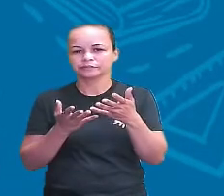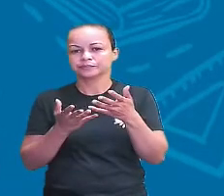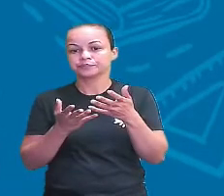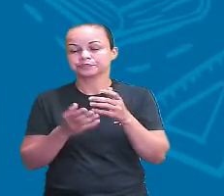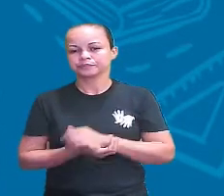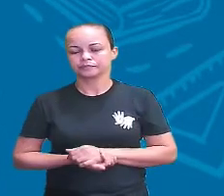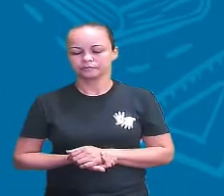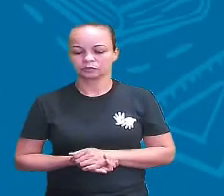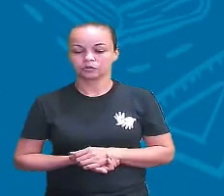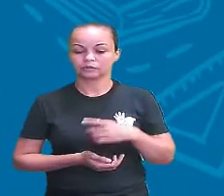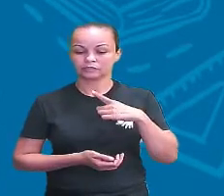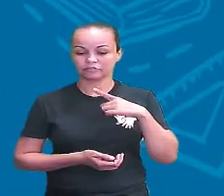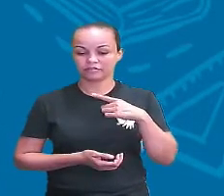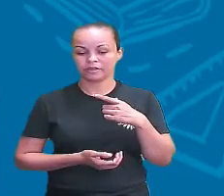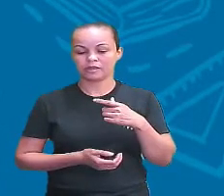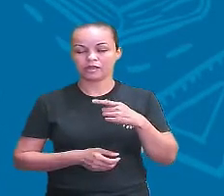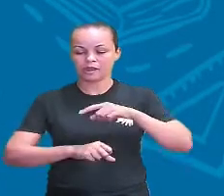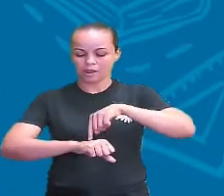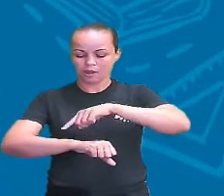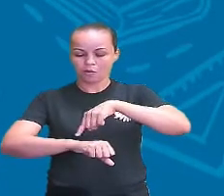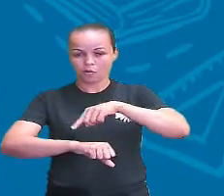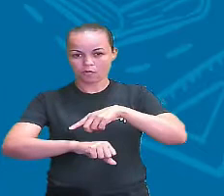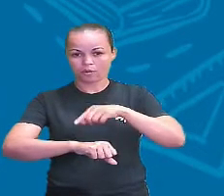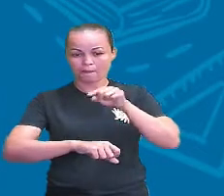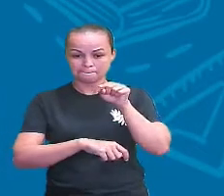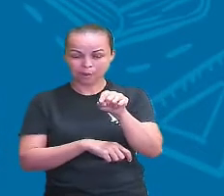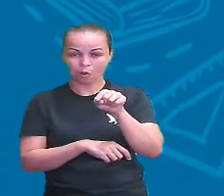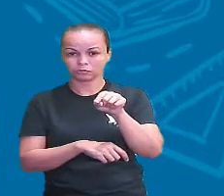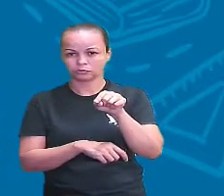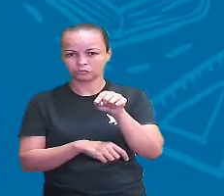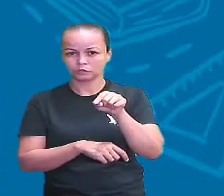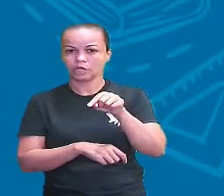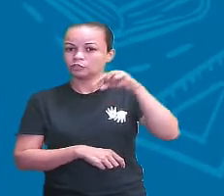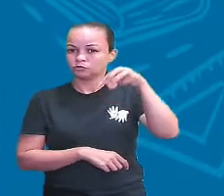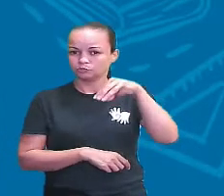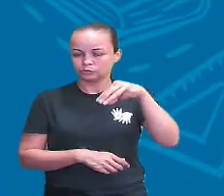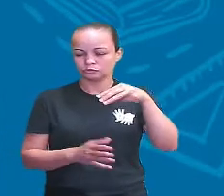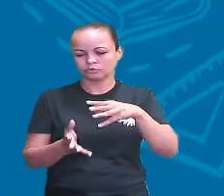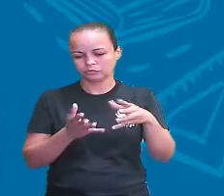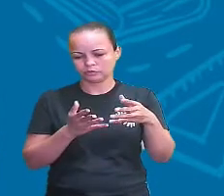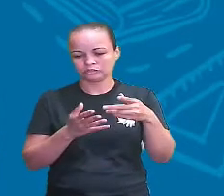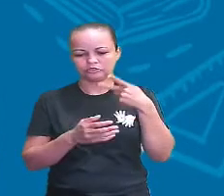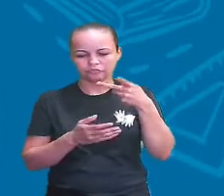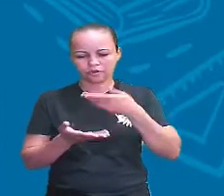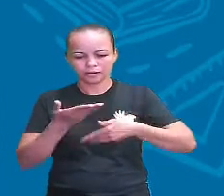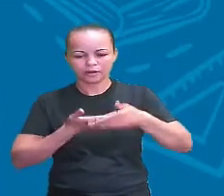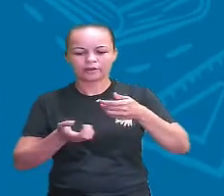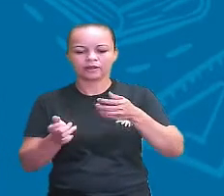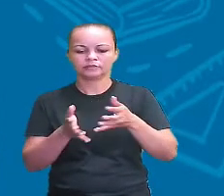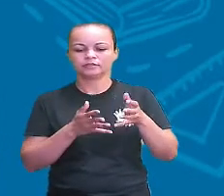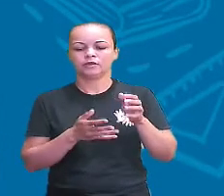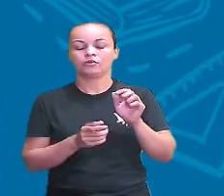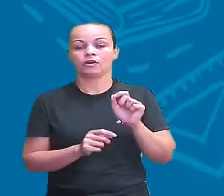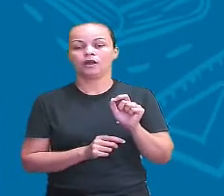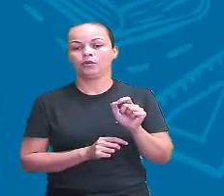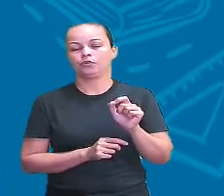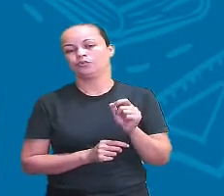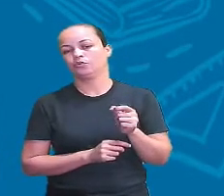hora, ponto, e os minutos, a gente está falando aí as horas no inglês britânico, com relação a números, tá? Os